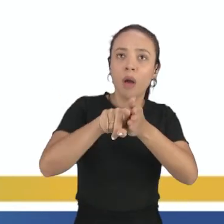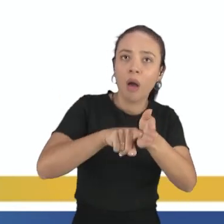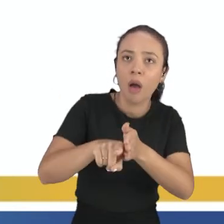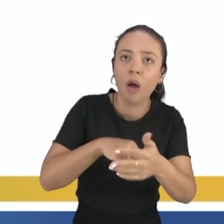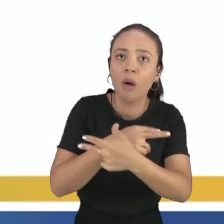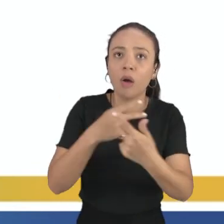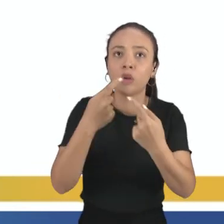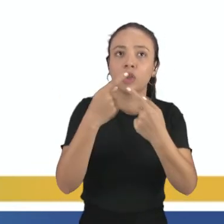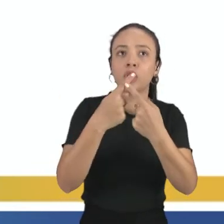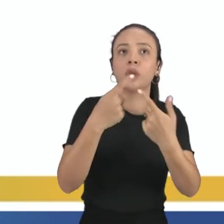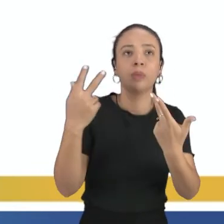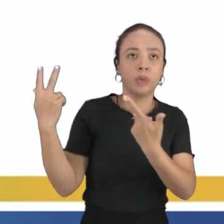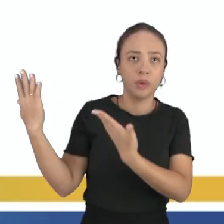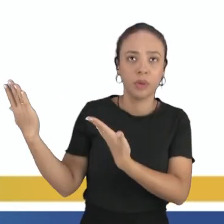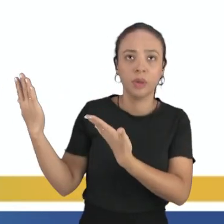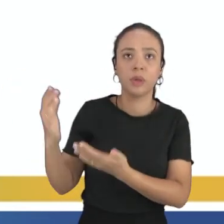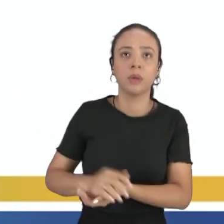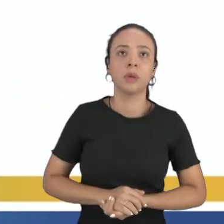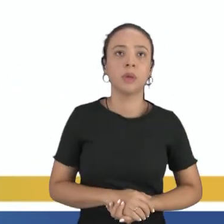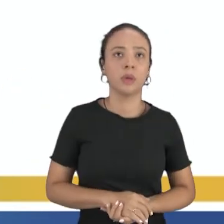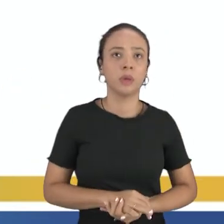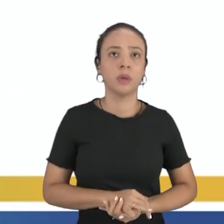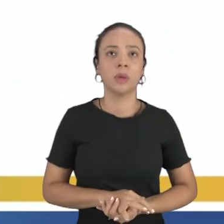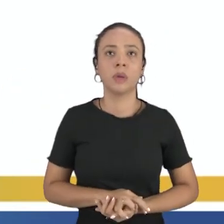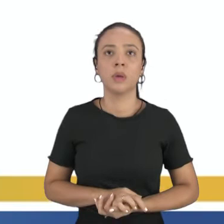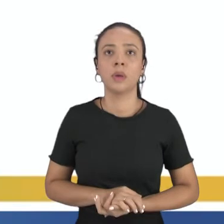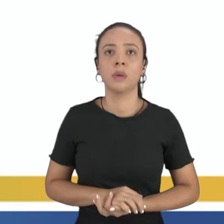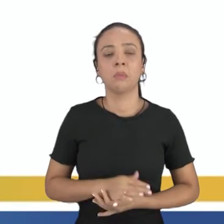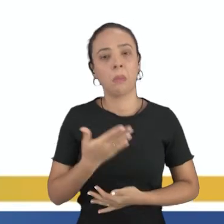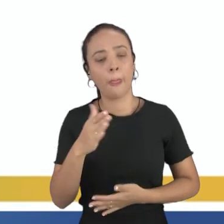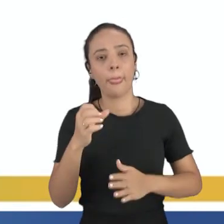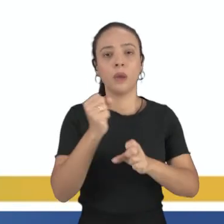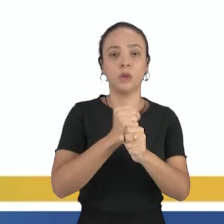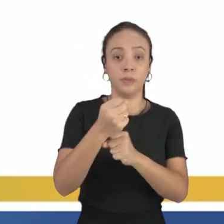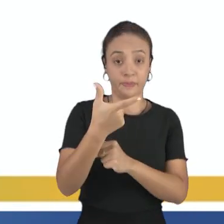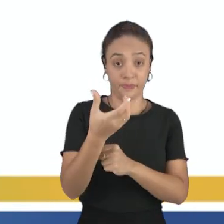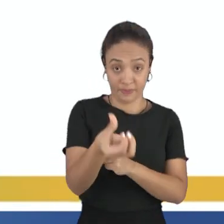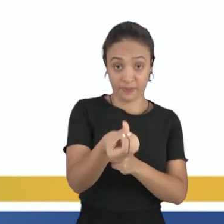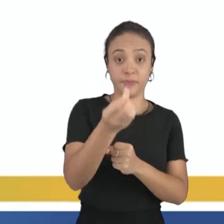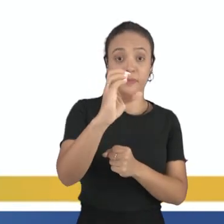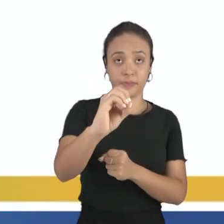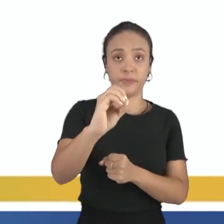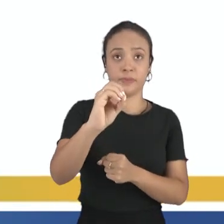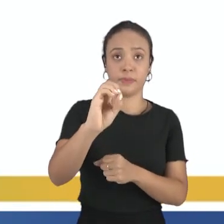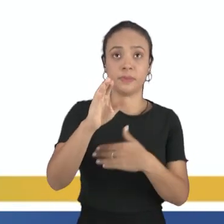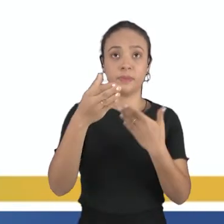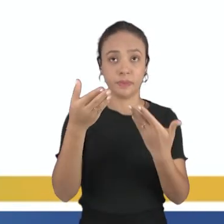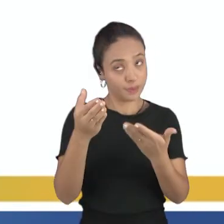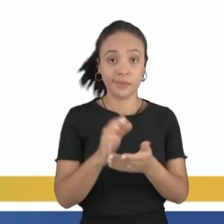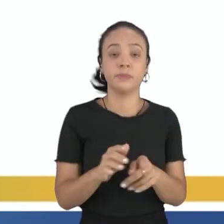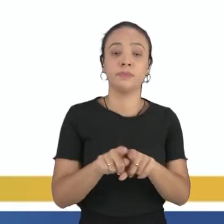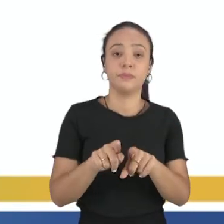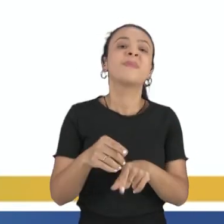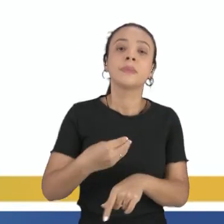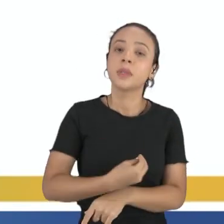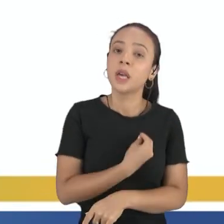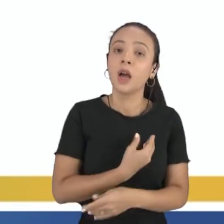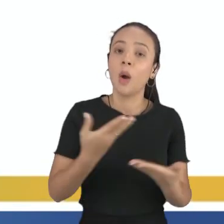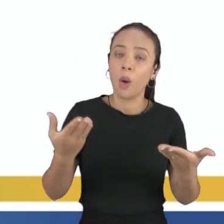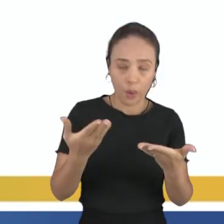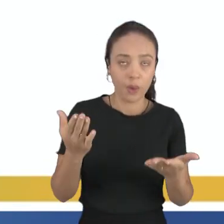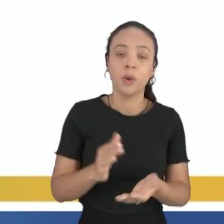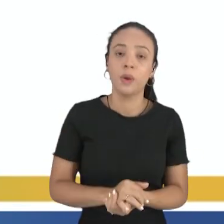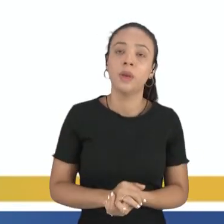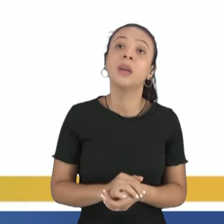art, o minimalismo e ações performáticas por volta dos anos 60. Assim como a própria vida nos dias de